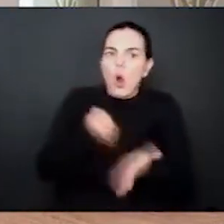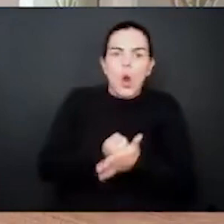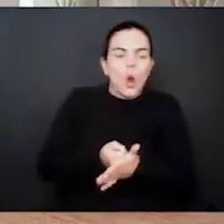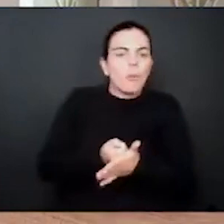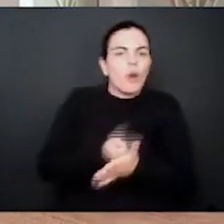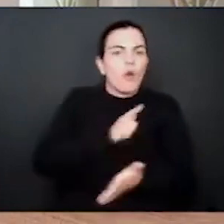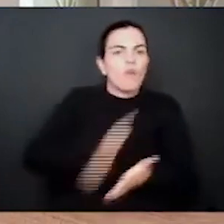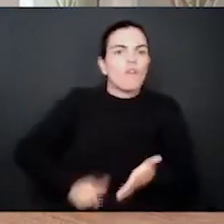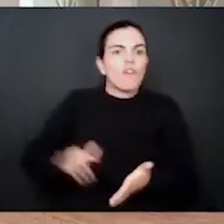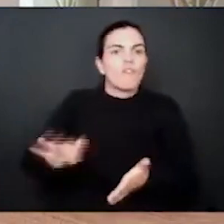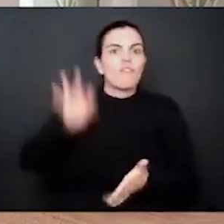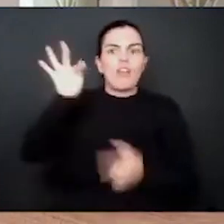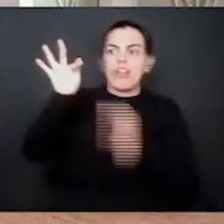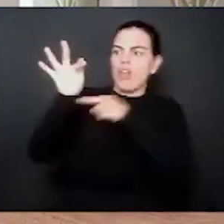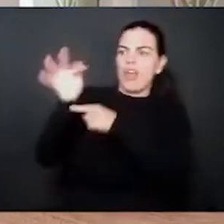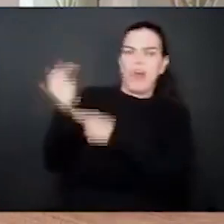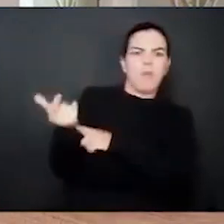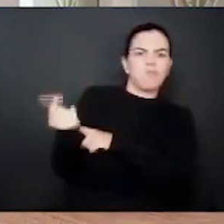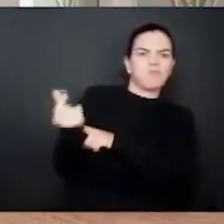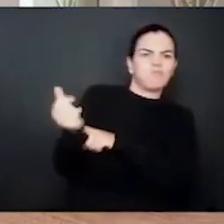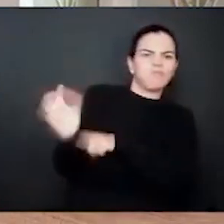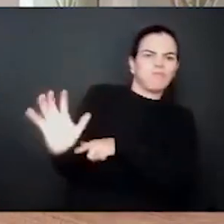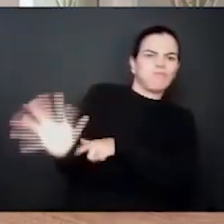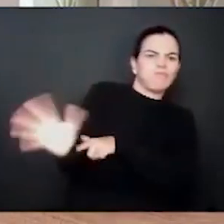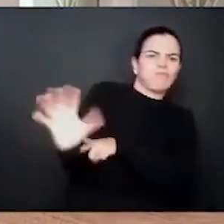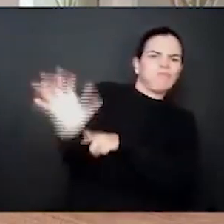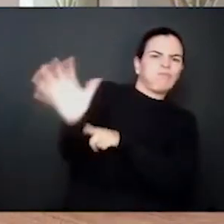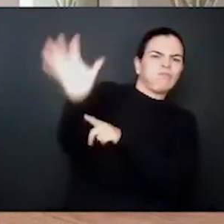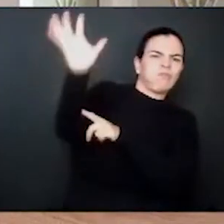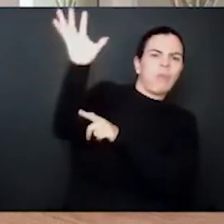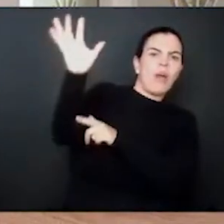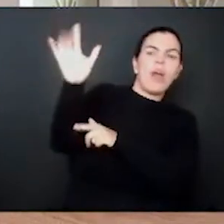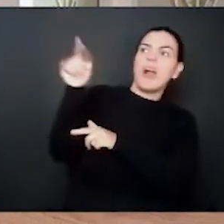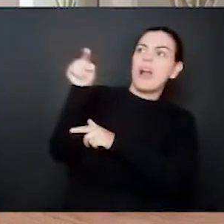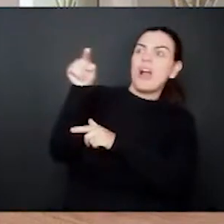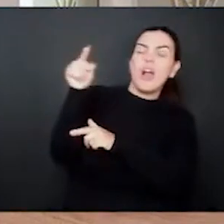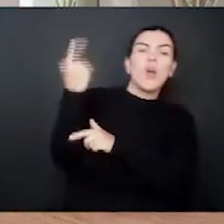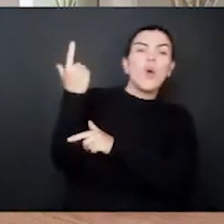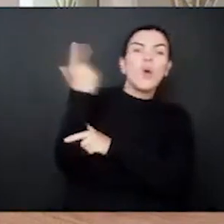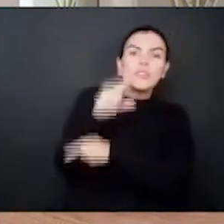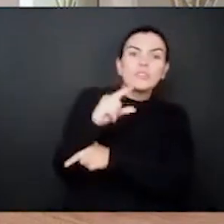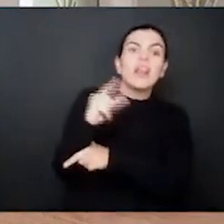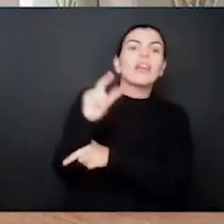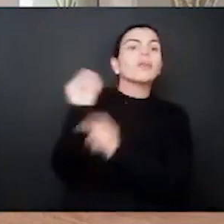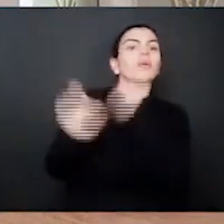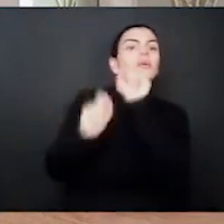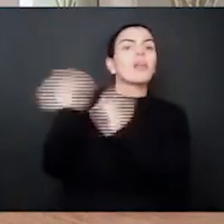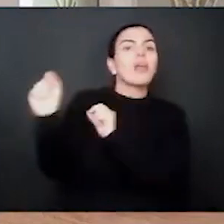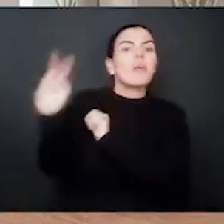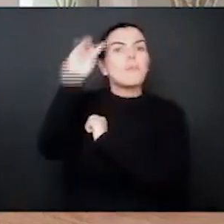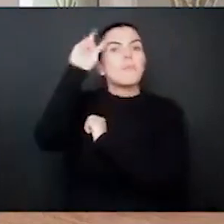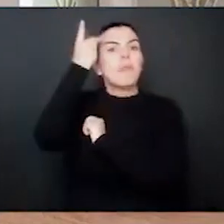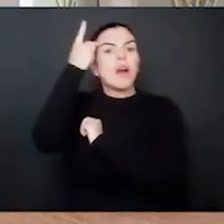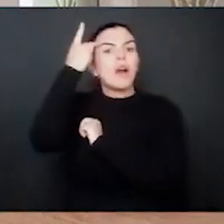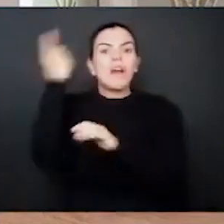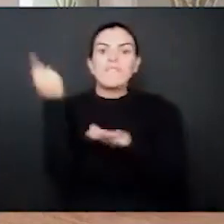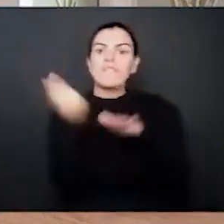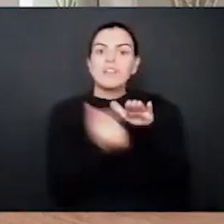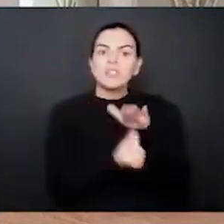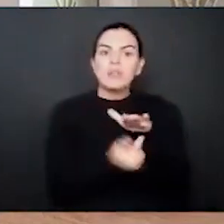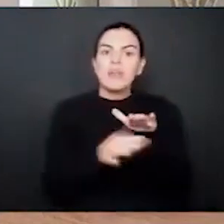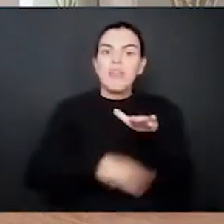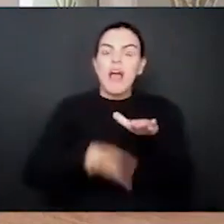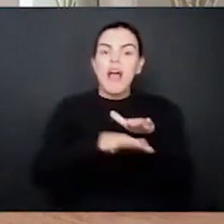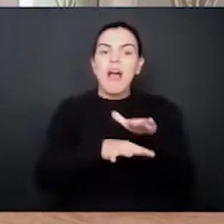e que mais tem dinheiro, a investir na infância e não somente bruto na